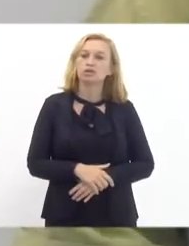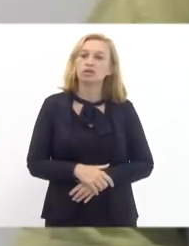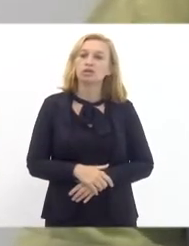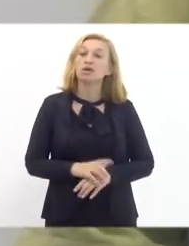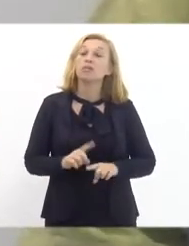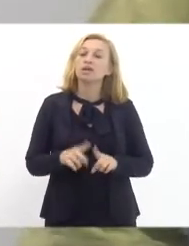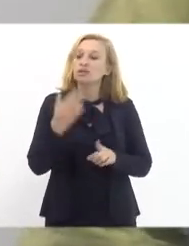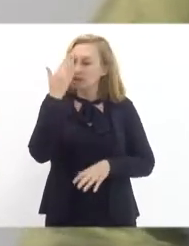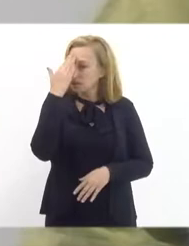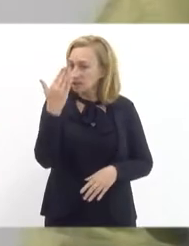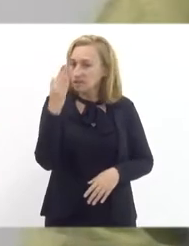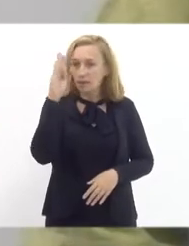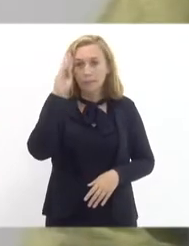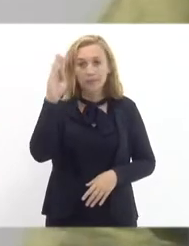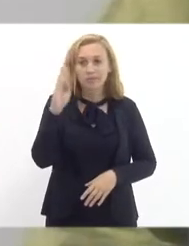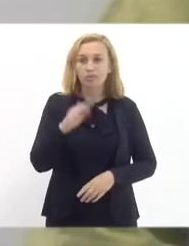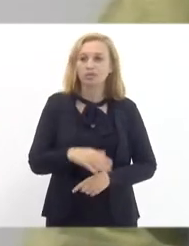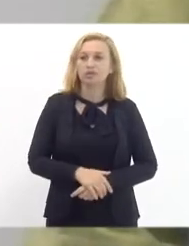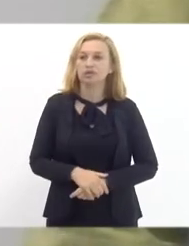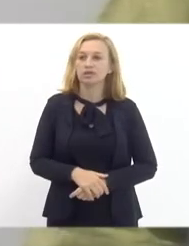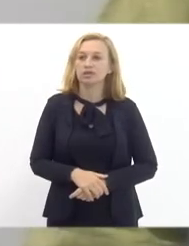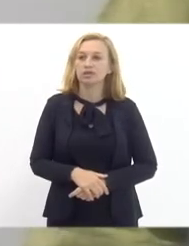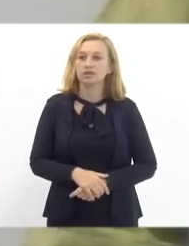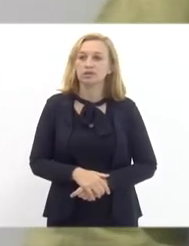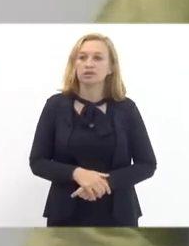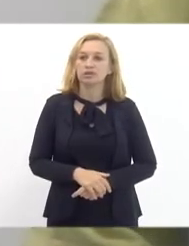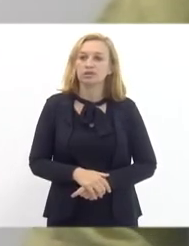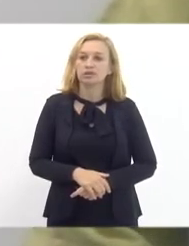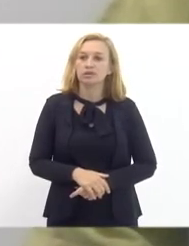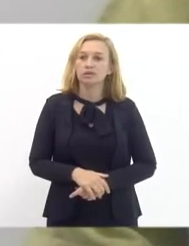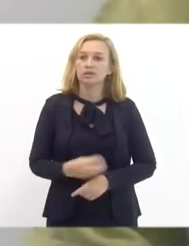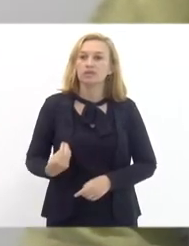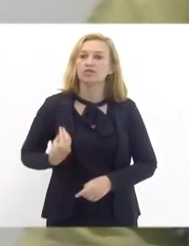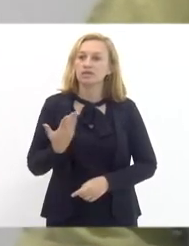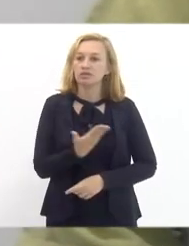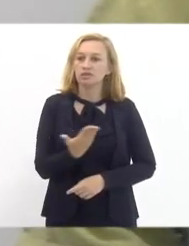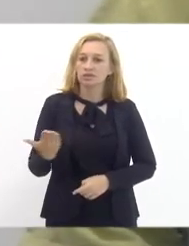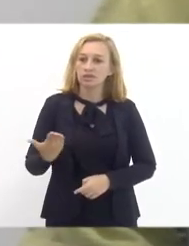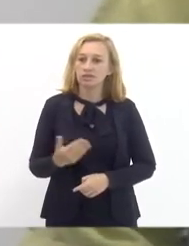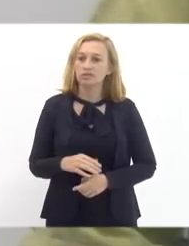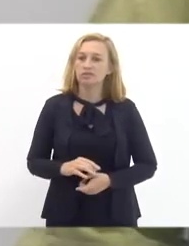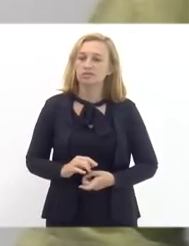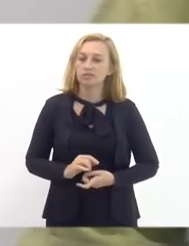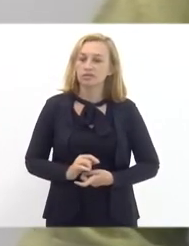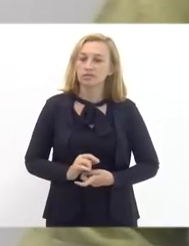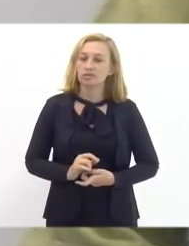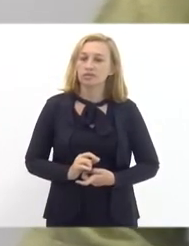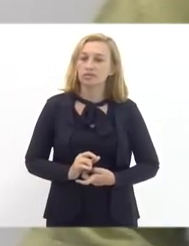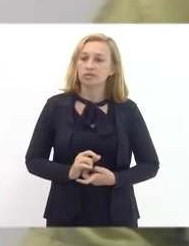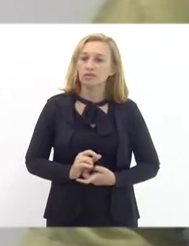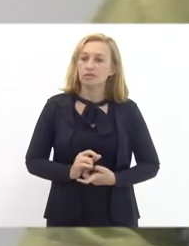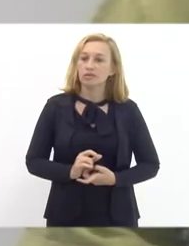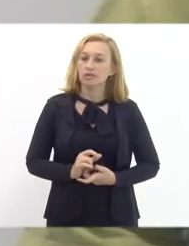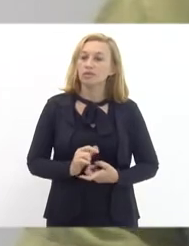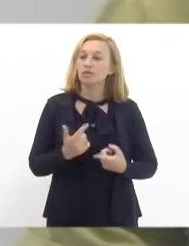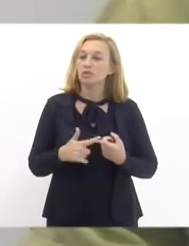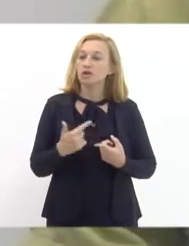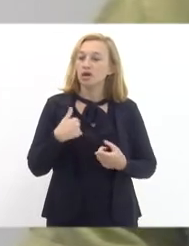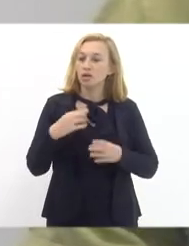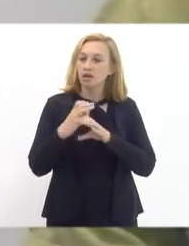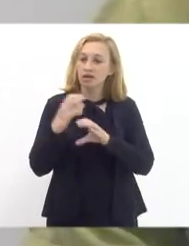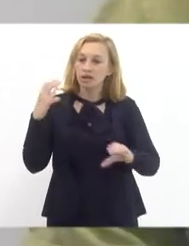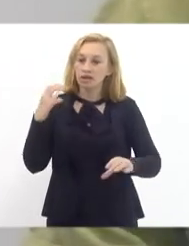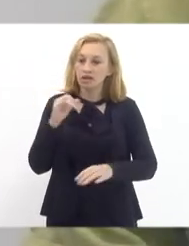eu quero agradecer principalmente a presença de vocês, porque eu, enquanto arquiteto do